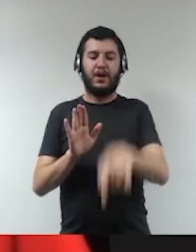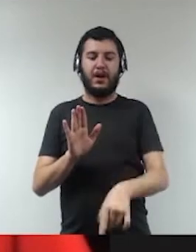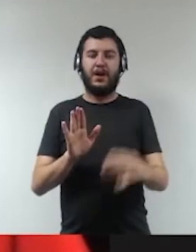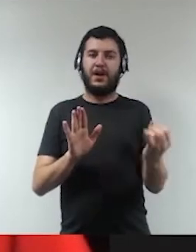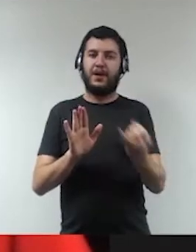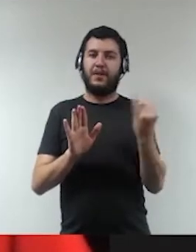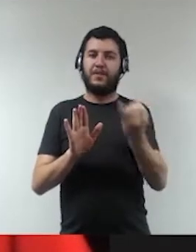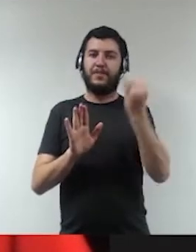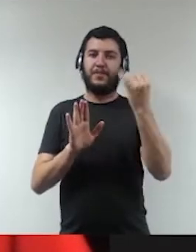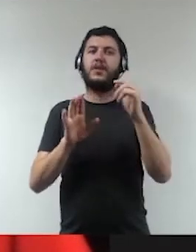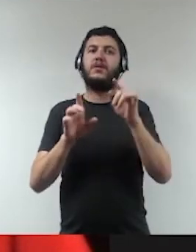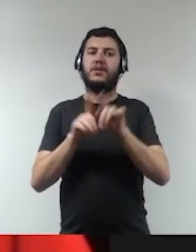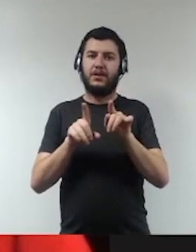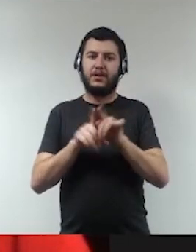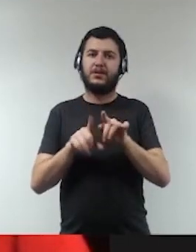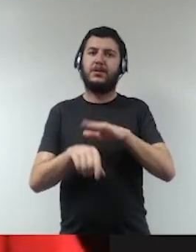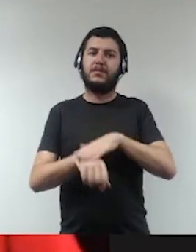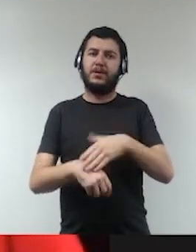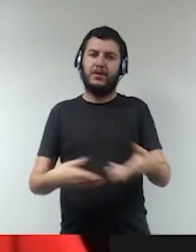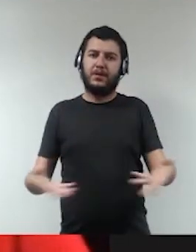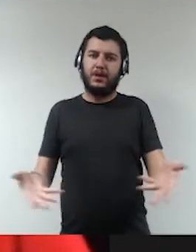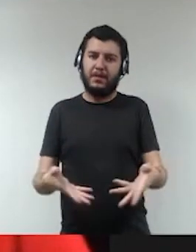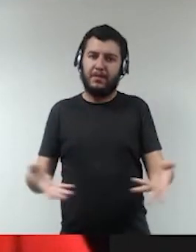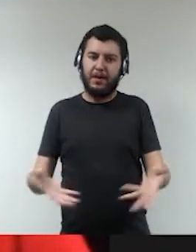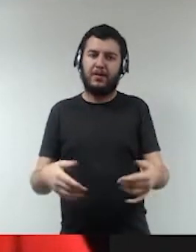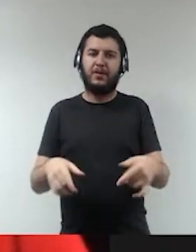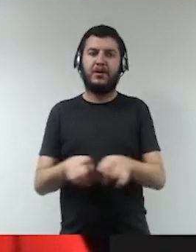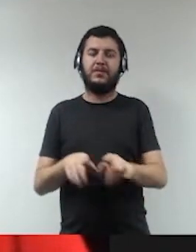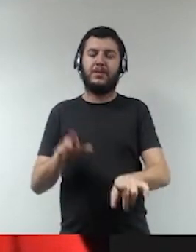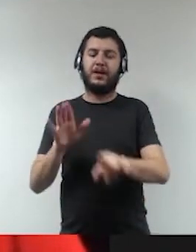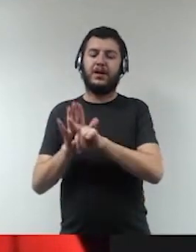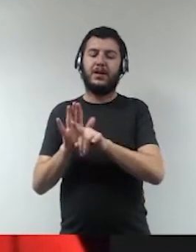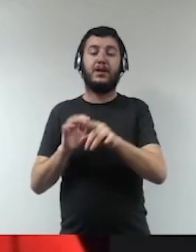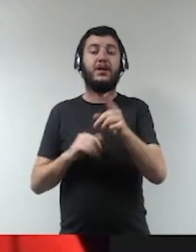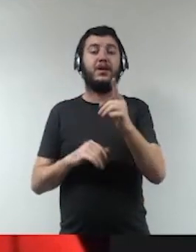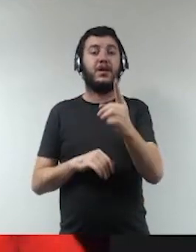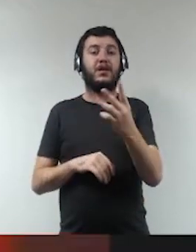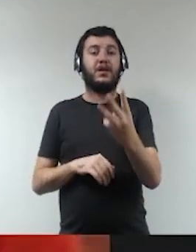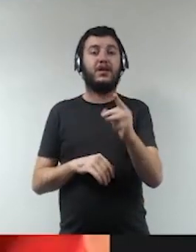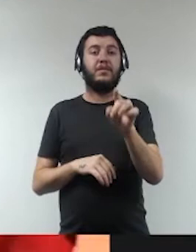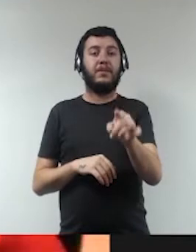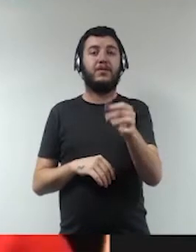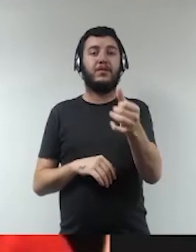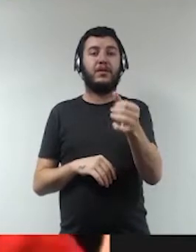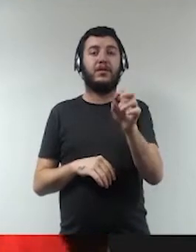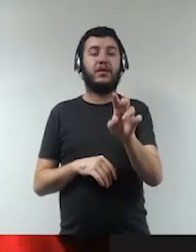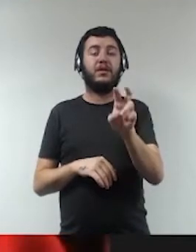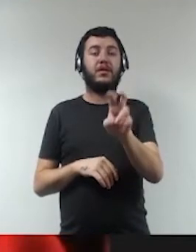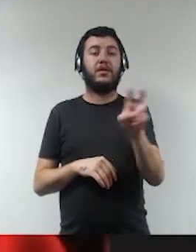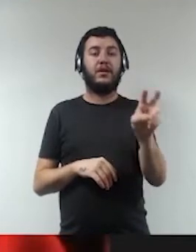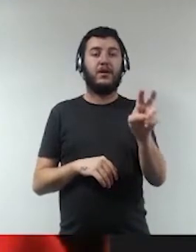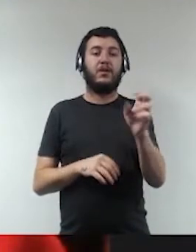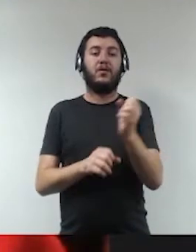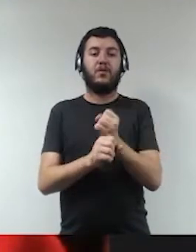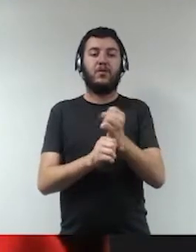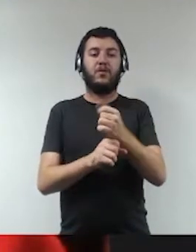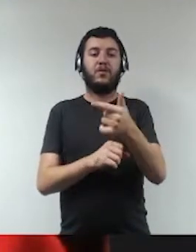introduzido aqui nas leis brasileiras com a entrada em vigor da Lei 13.655, de 2018, há 2 anos